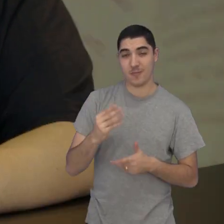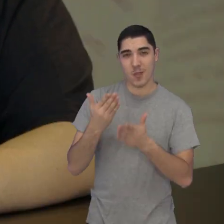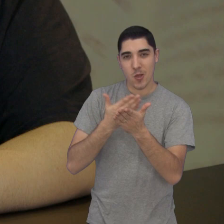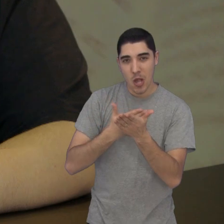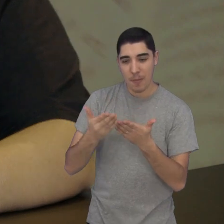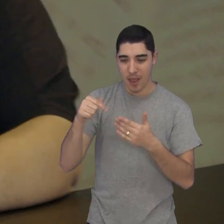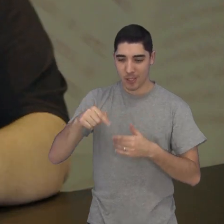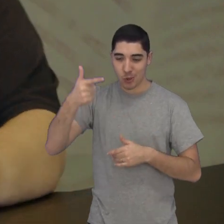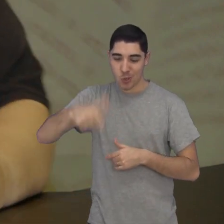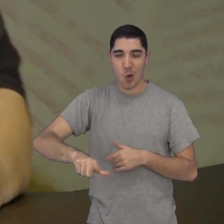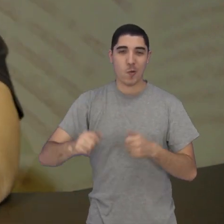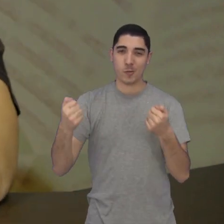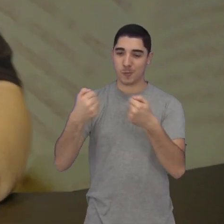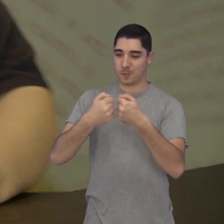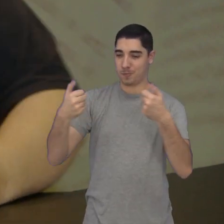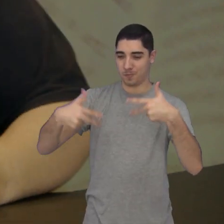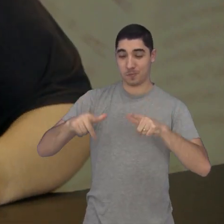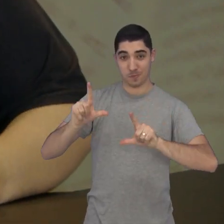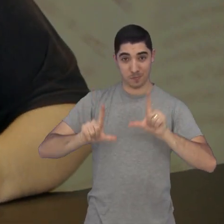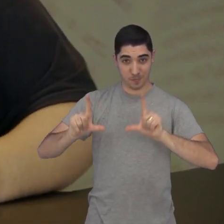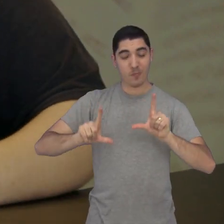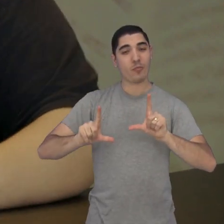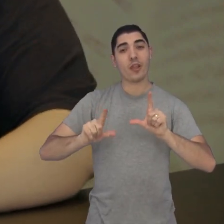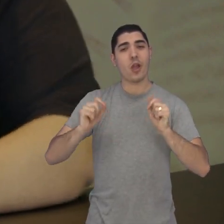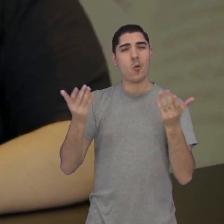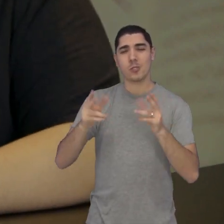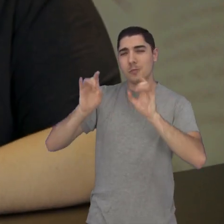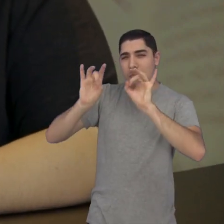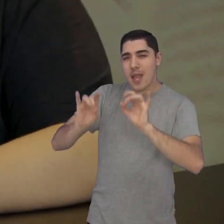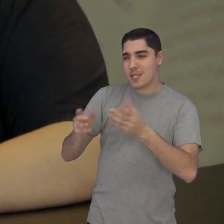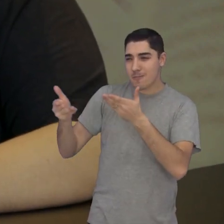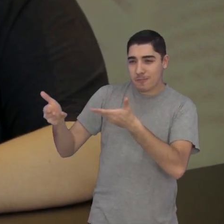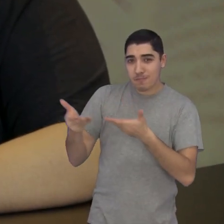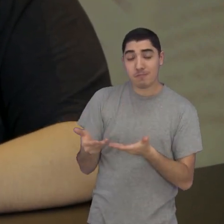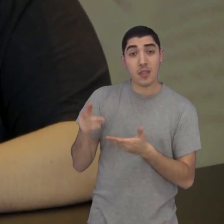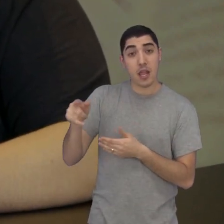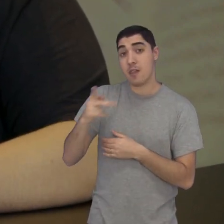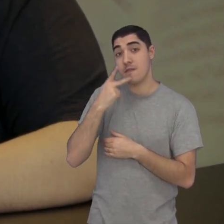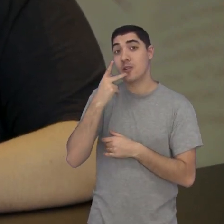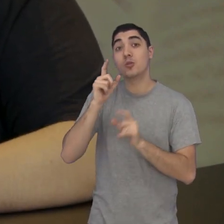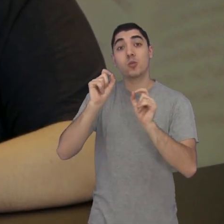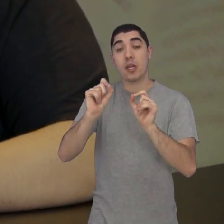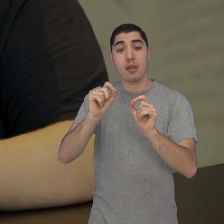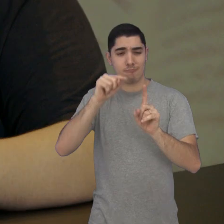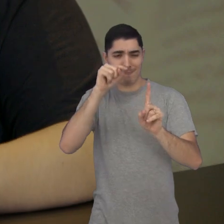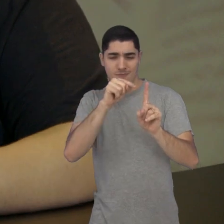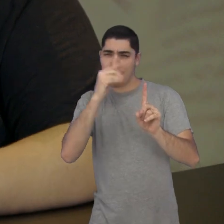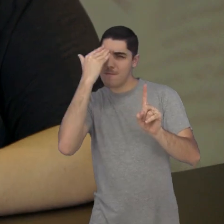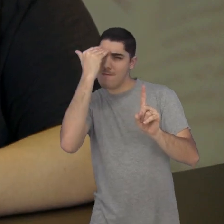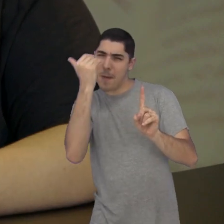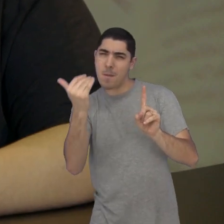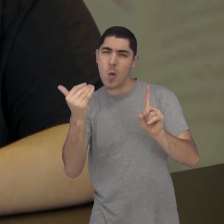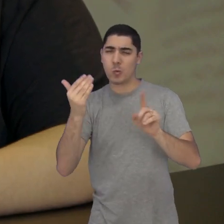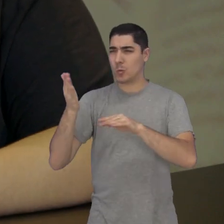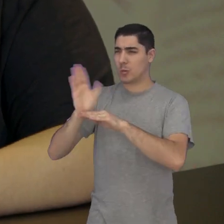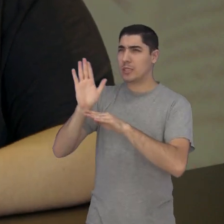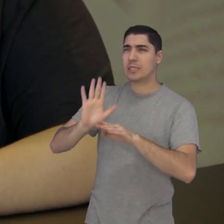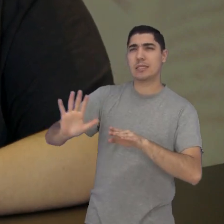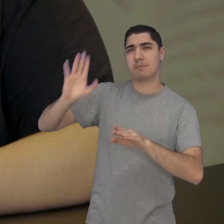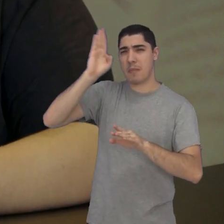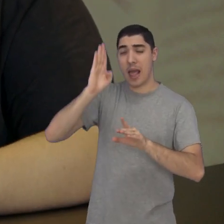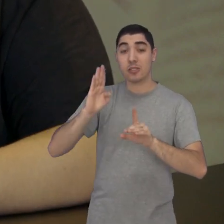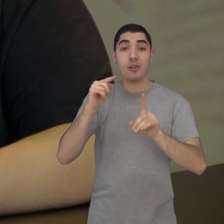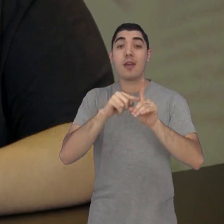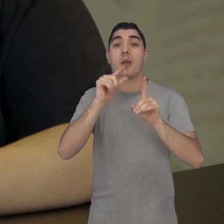Bora lá, tá começando mais um Tá Ligado e hoje um programa muito especial que a gente vai falar de uma das referências nacionais do cinema,